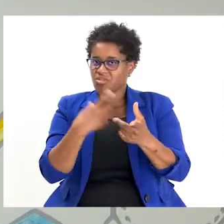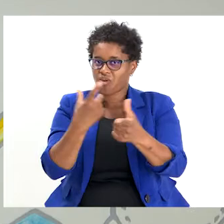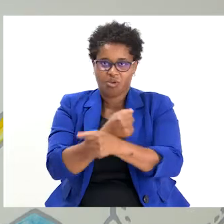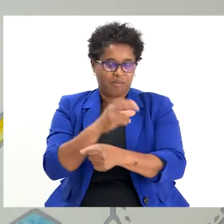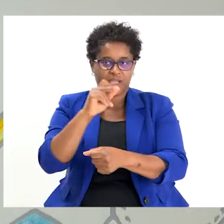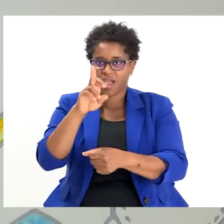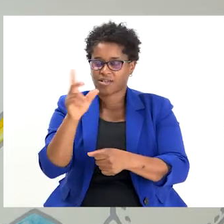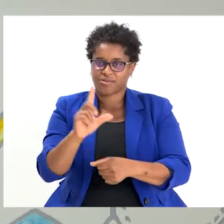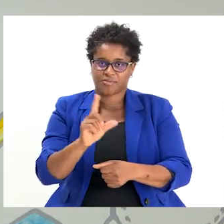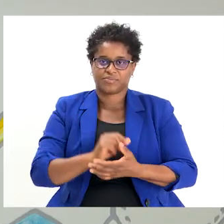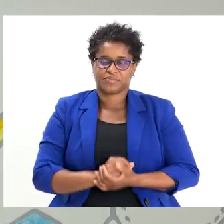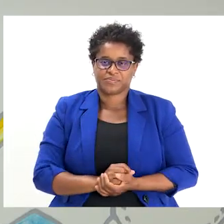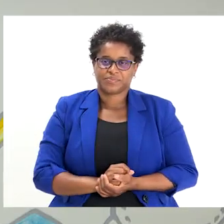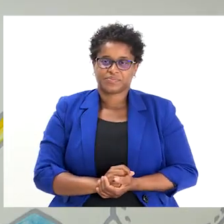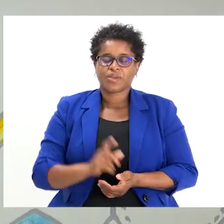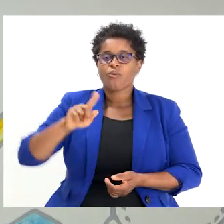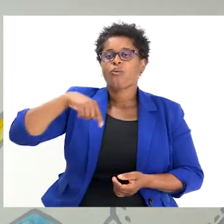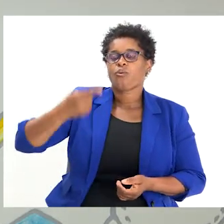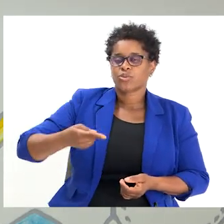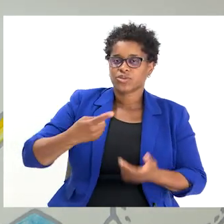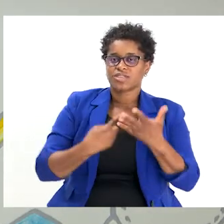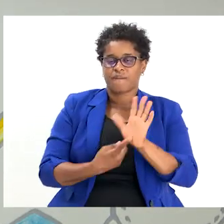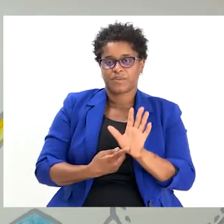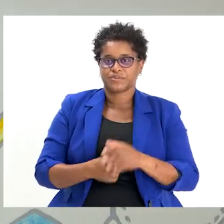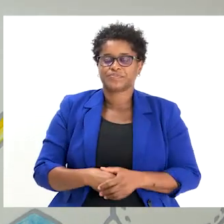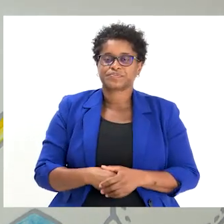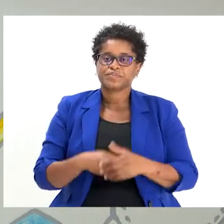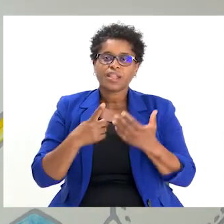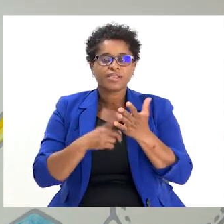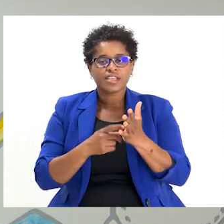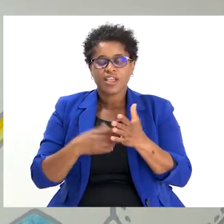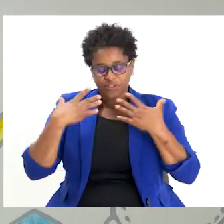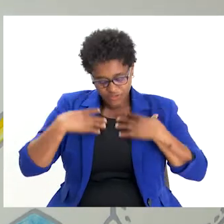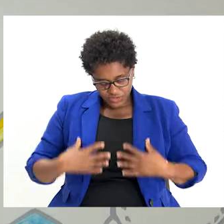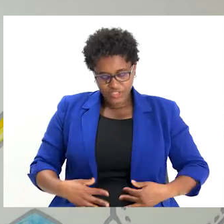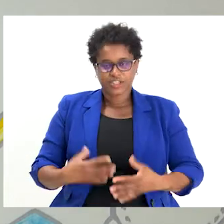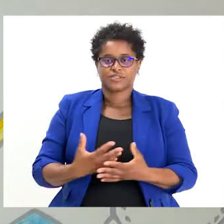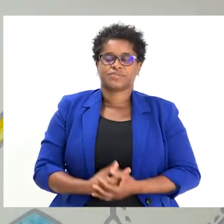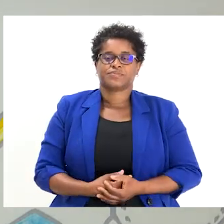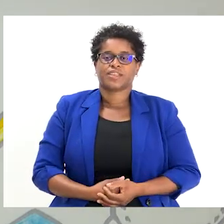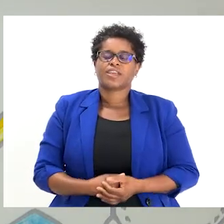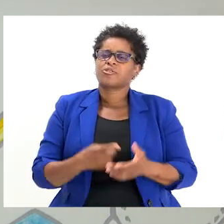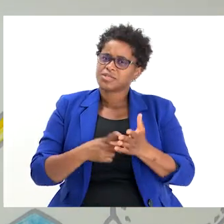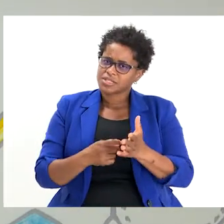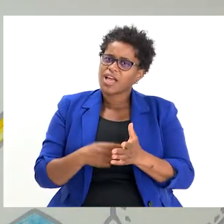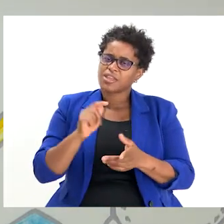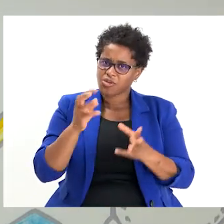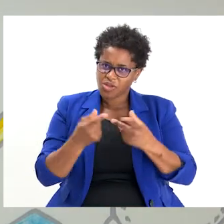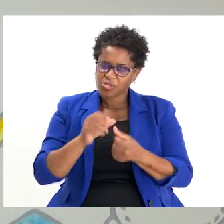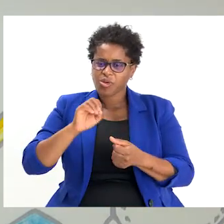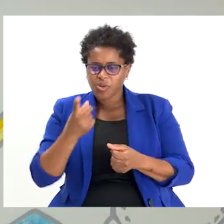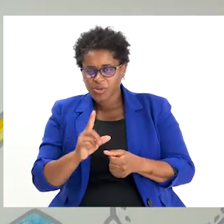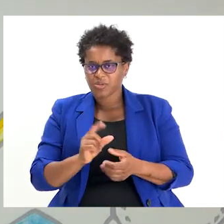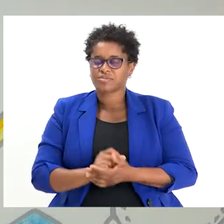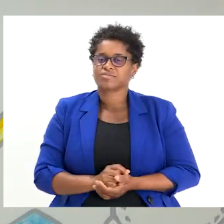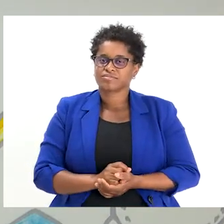o ar. Um outro exemplo, necessidade de vestir. É uma necessidade econômica ou não